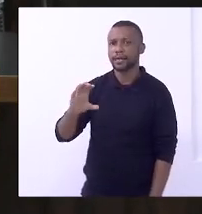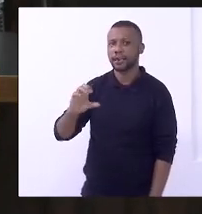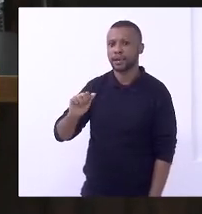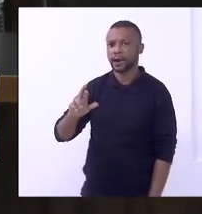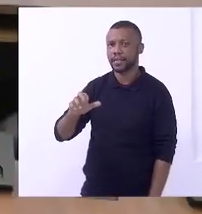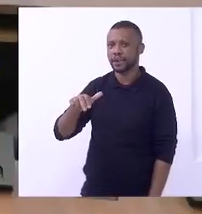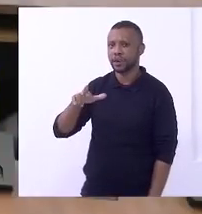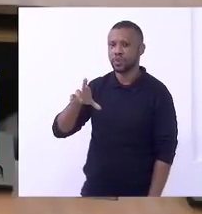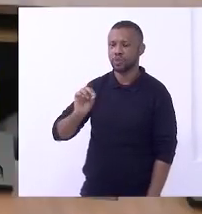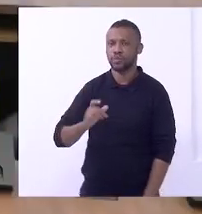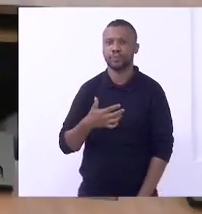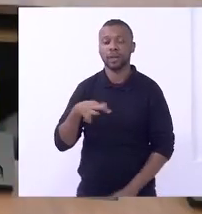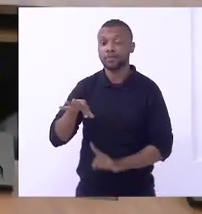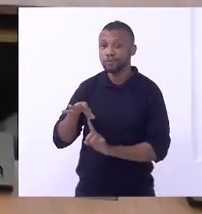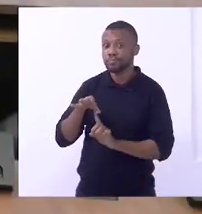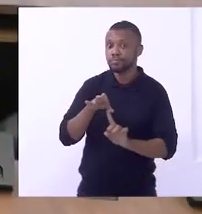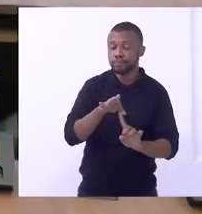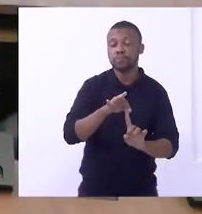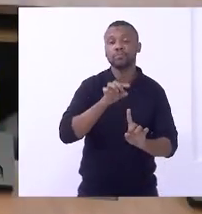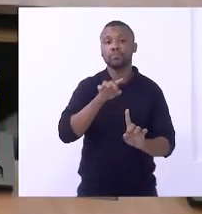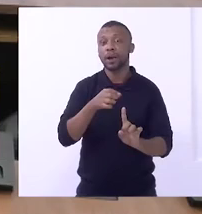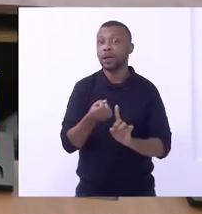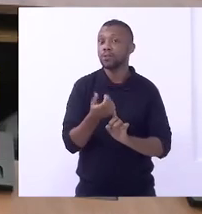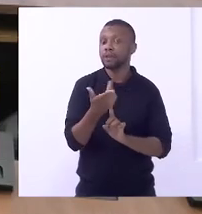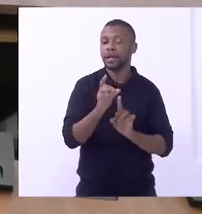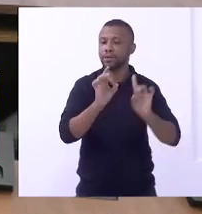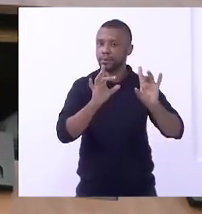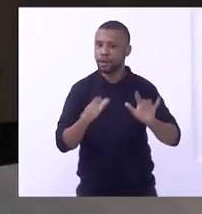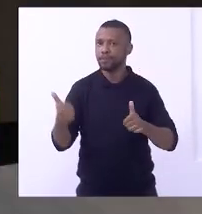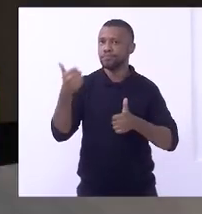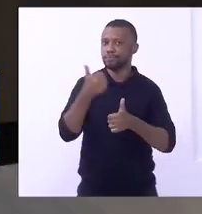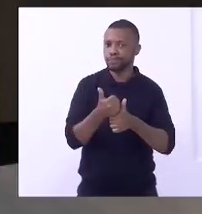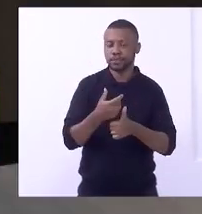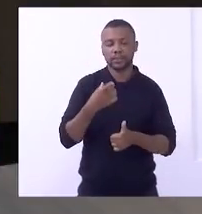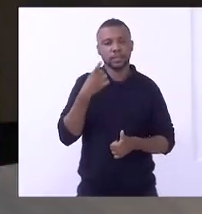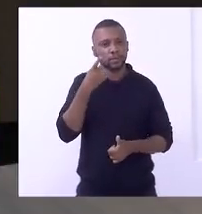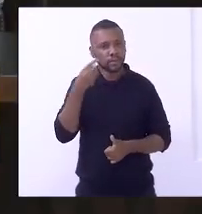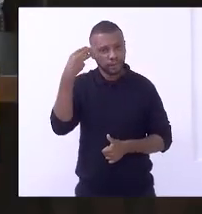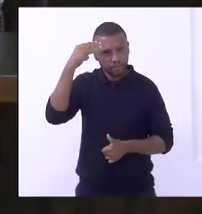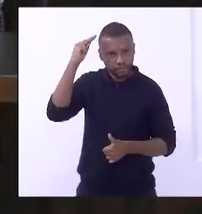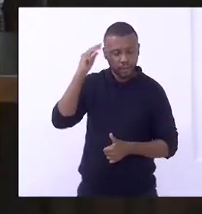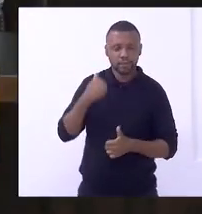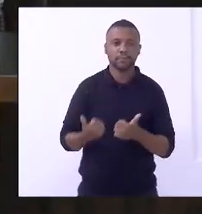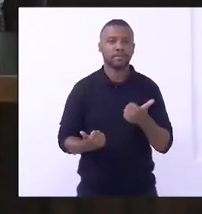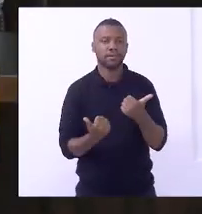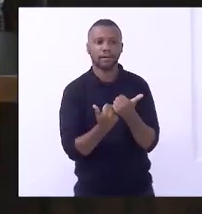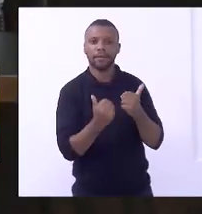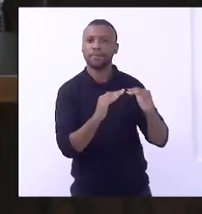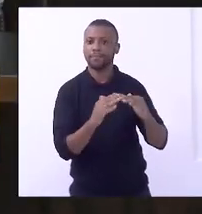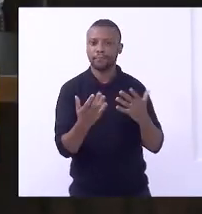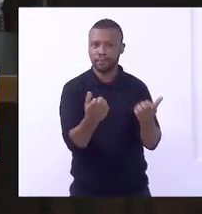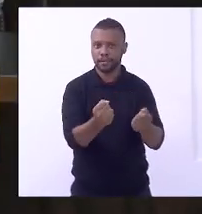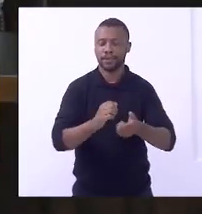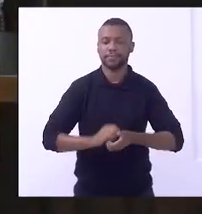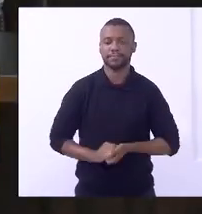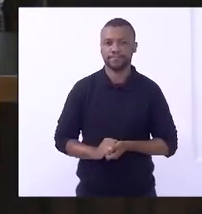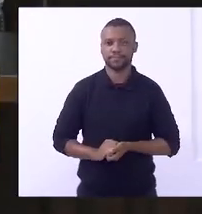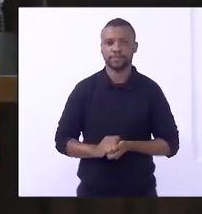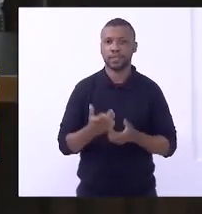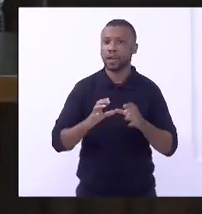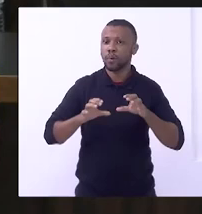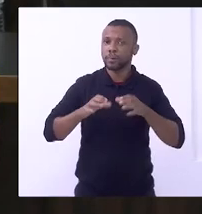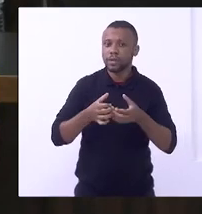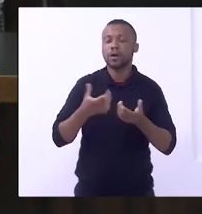Designa relatoria especial, deputado Márcio Pacheco. Favorável. Pela Comissão de Trabalho, Legislação Social e Seguridade